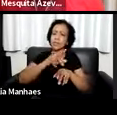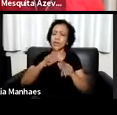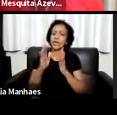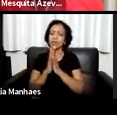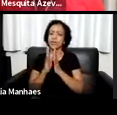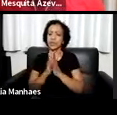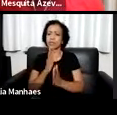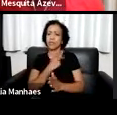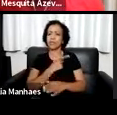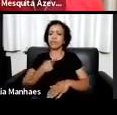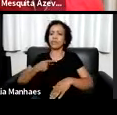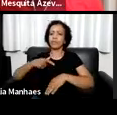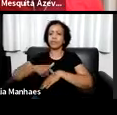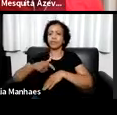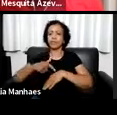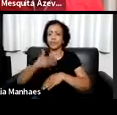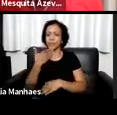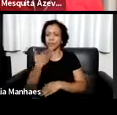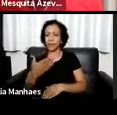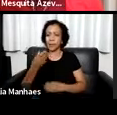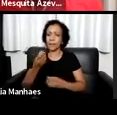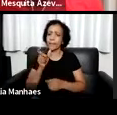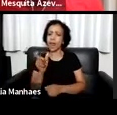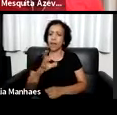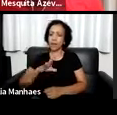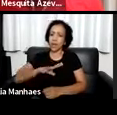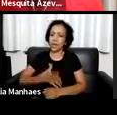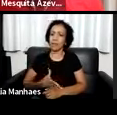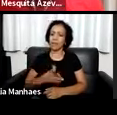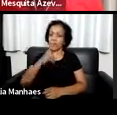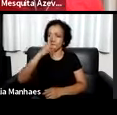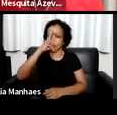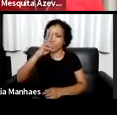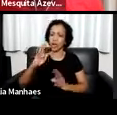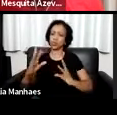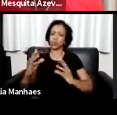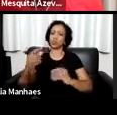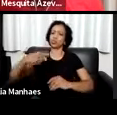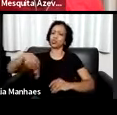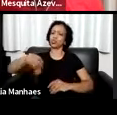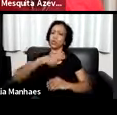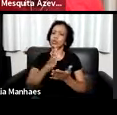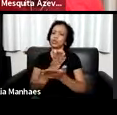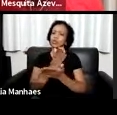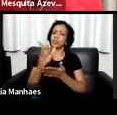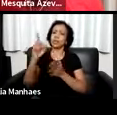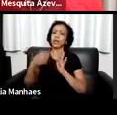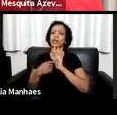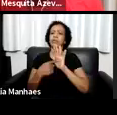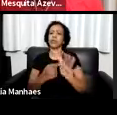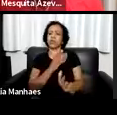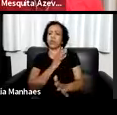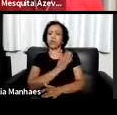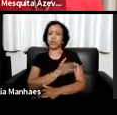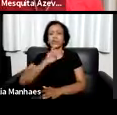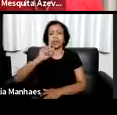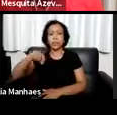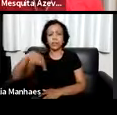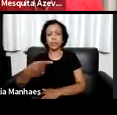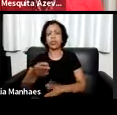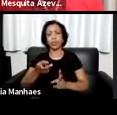pastor, o irmão pudesse dar uma palavra de encorajamento a essa turma, a todos nós, à luz da palavra de Deus, e aí, em seguida, o irmão